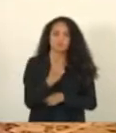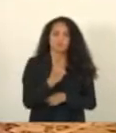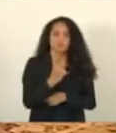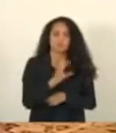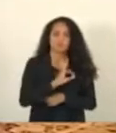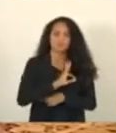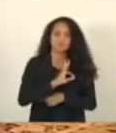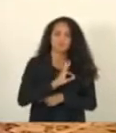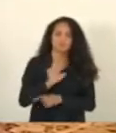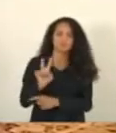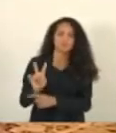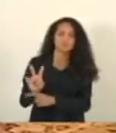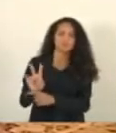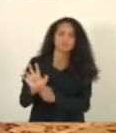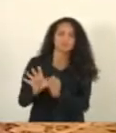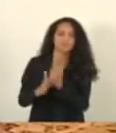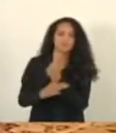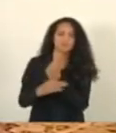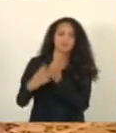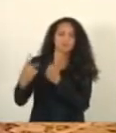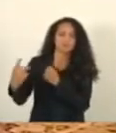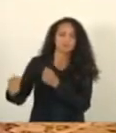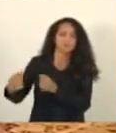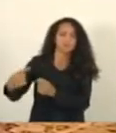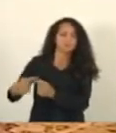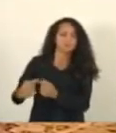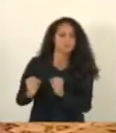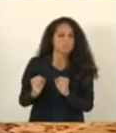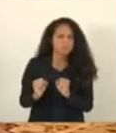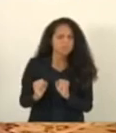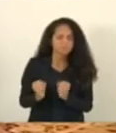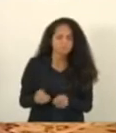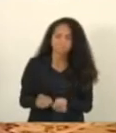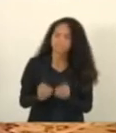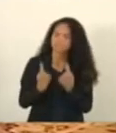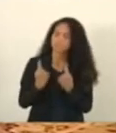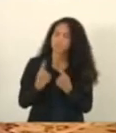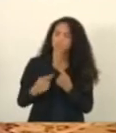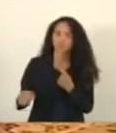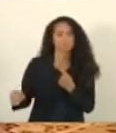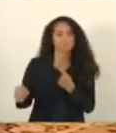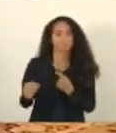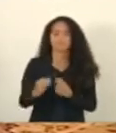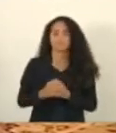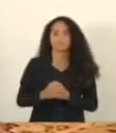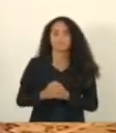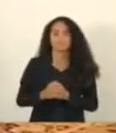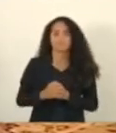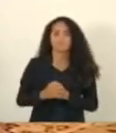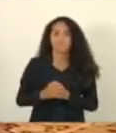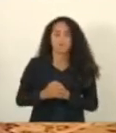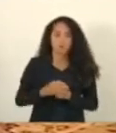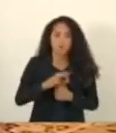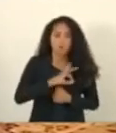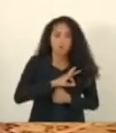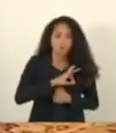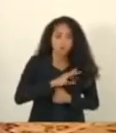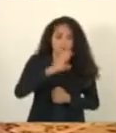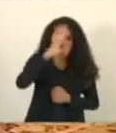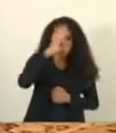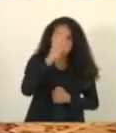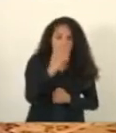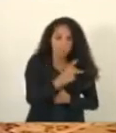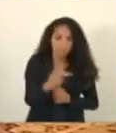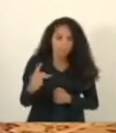administrar a segurança pública de Rio Paranal. Pode um negócio desse? E não é culpa dos policiais militares.